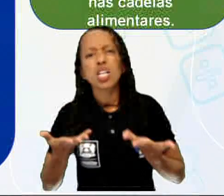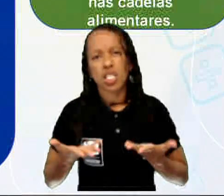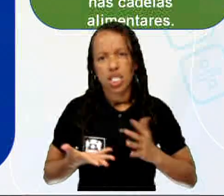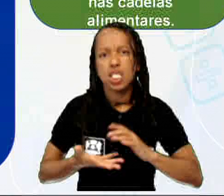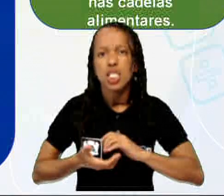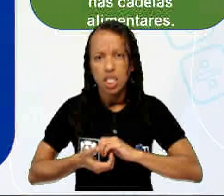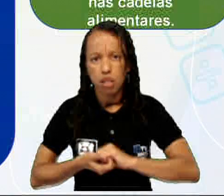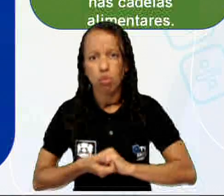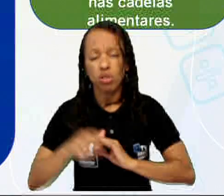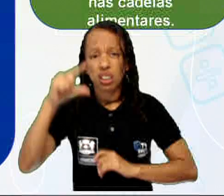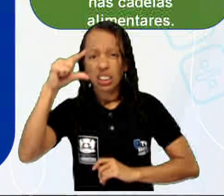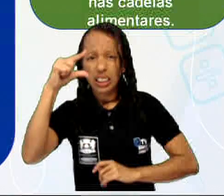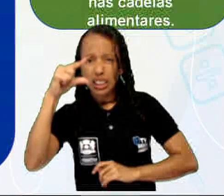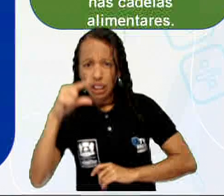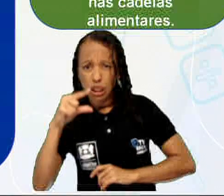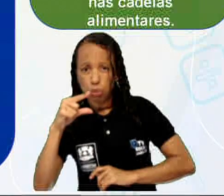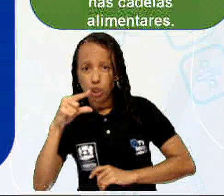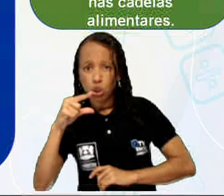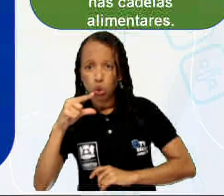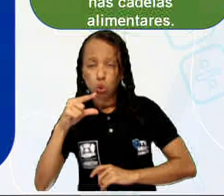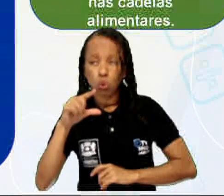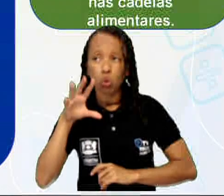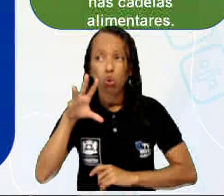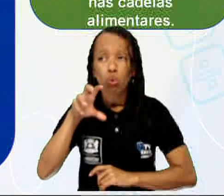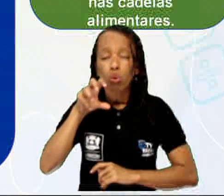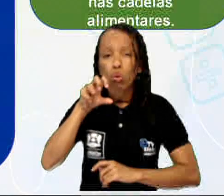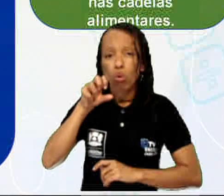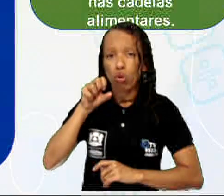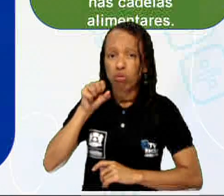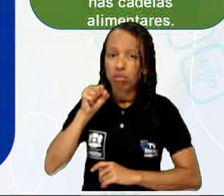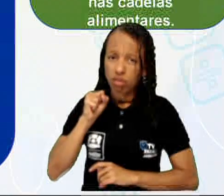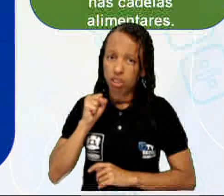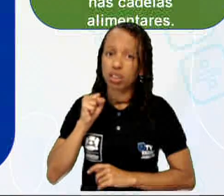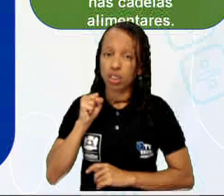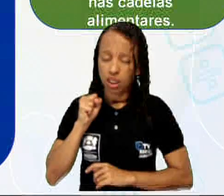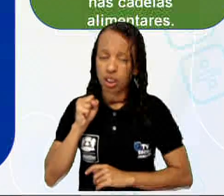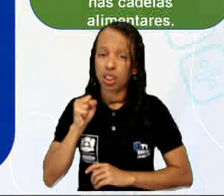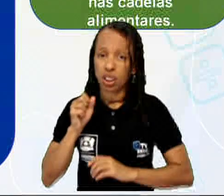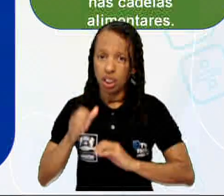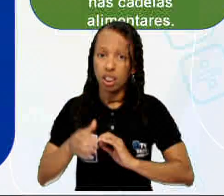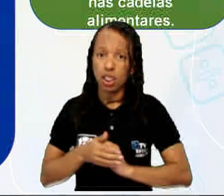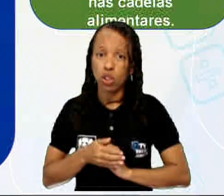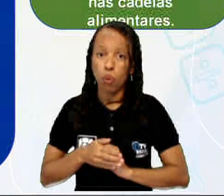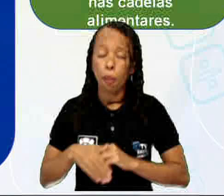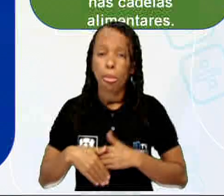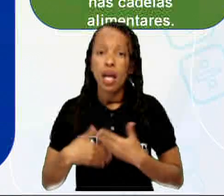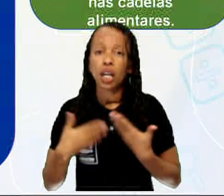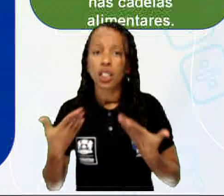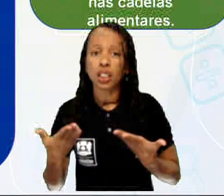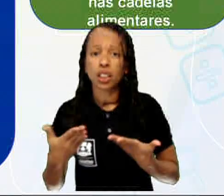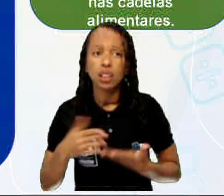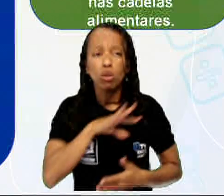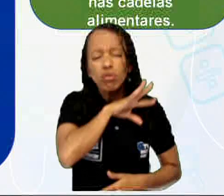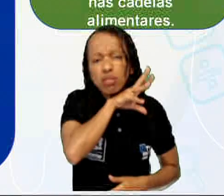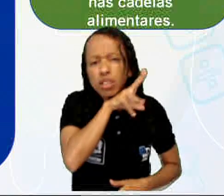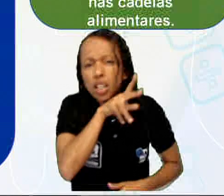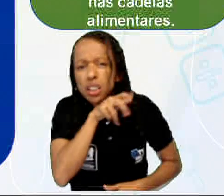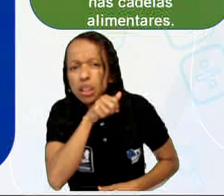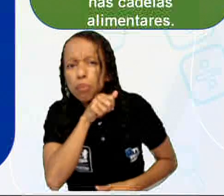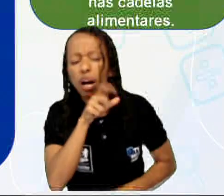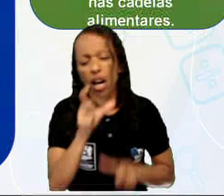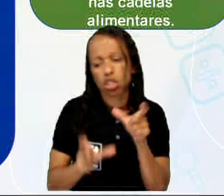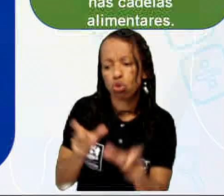oxigênio, causando morte, tanto dos micro-organismos como de outros animais que vivem na água. A